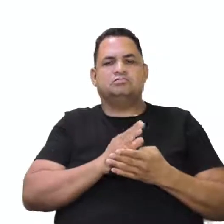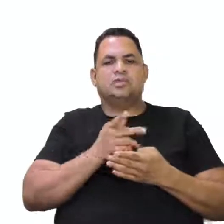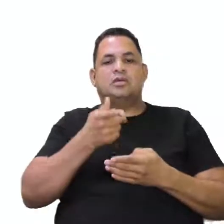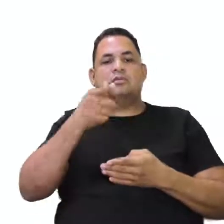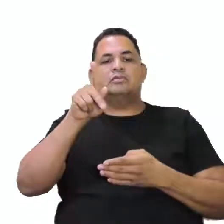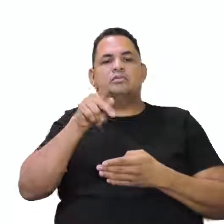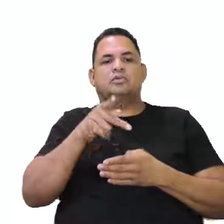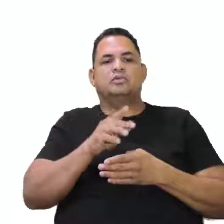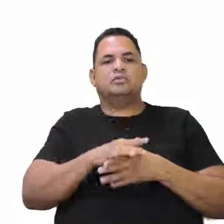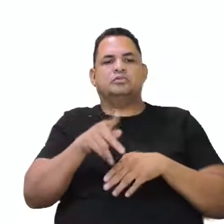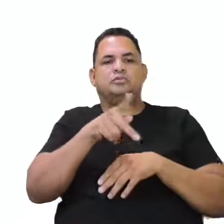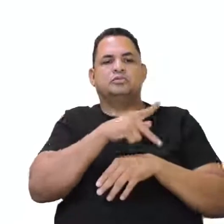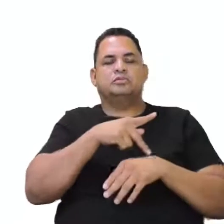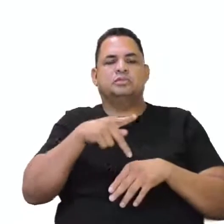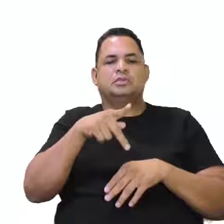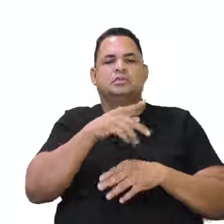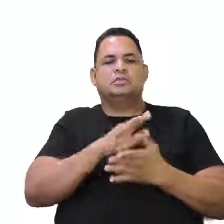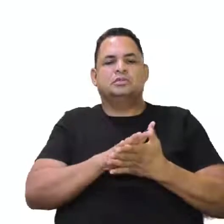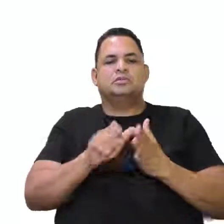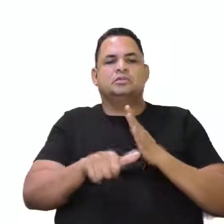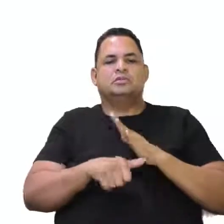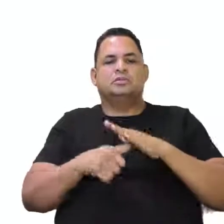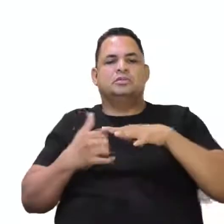para países do primeiro mundo.